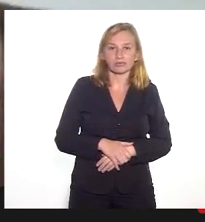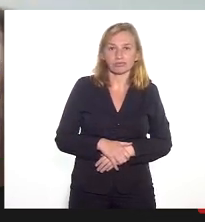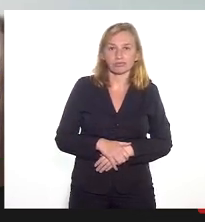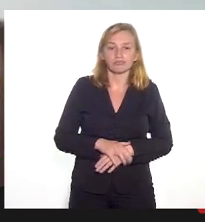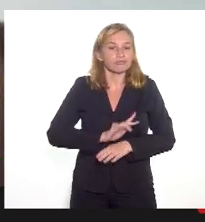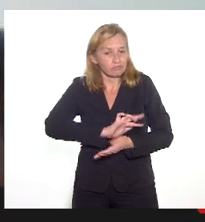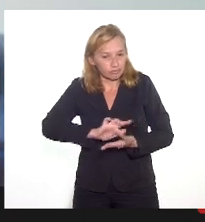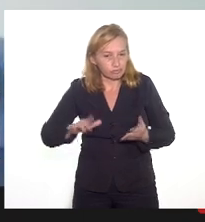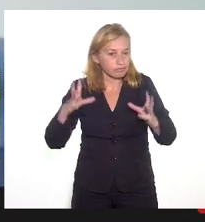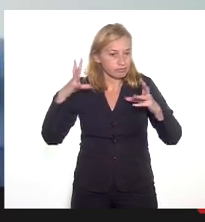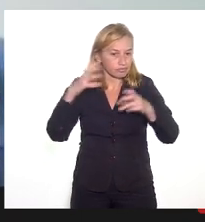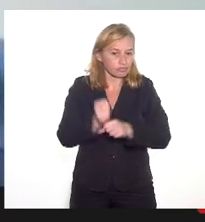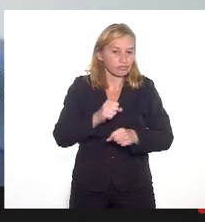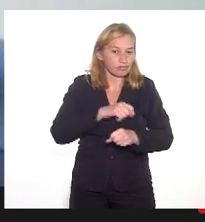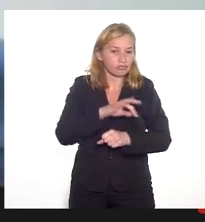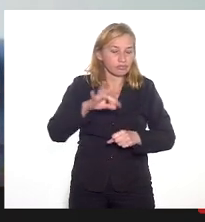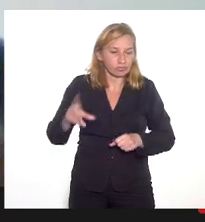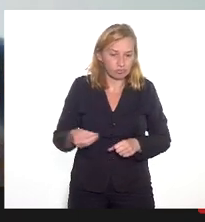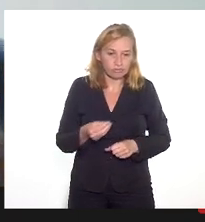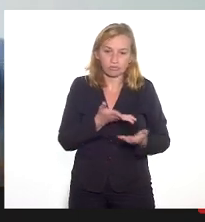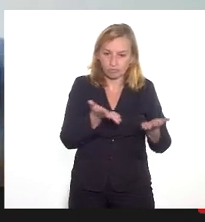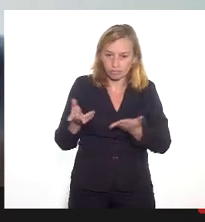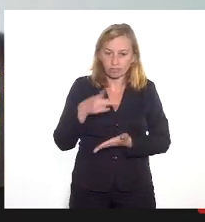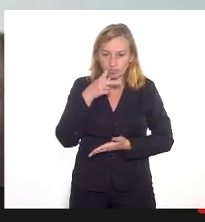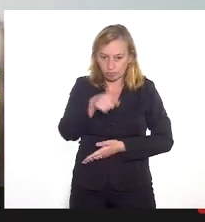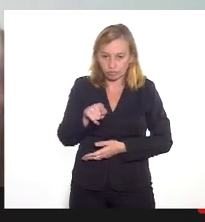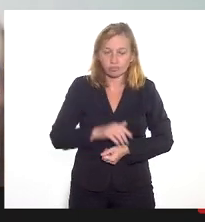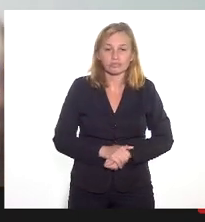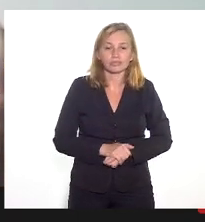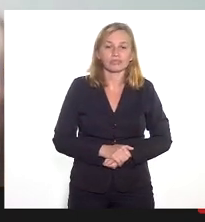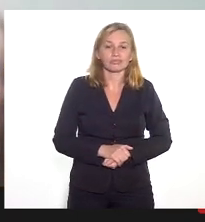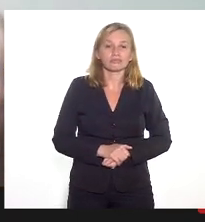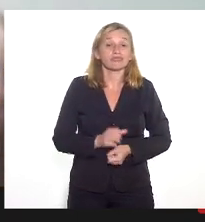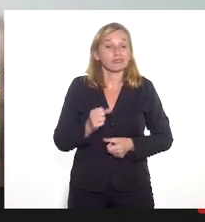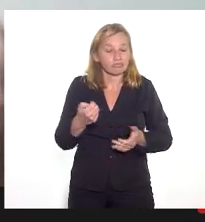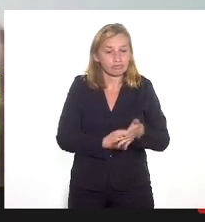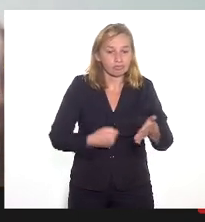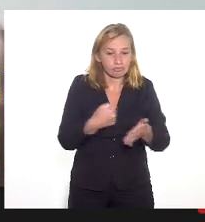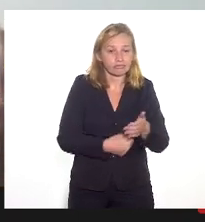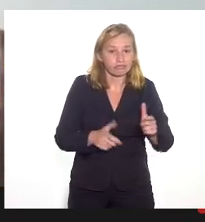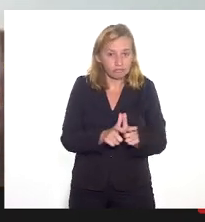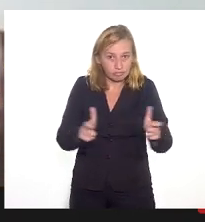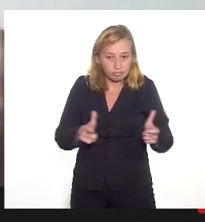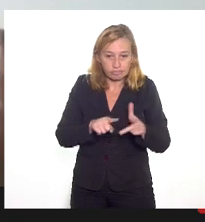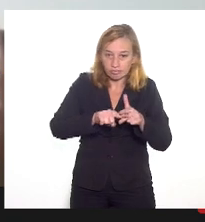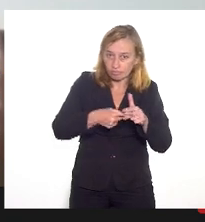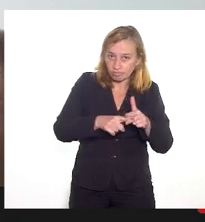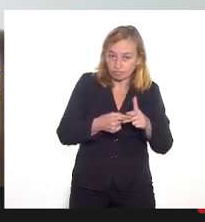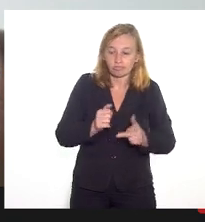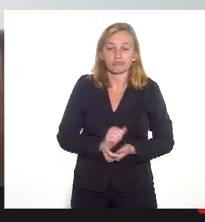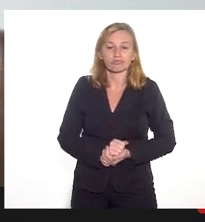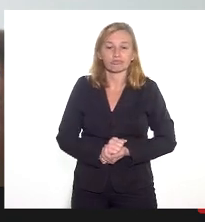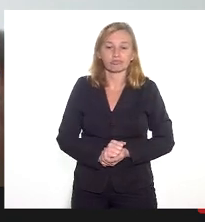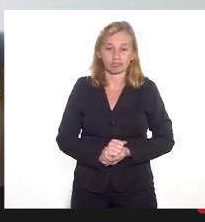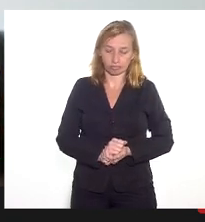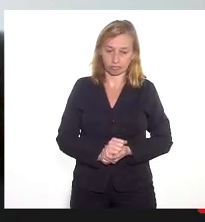várias, somando tudo com vocês colocaram aí. E tem a grande luta, né, de regulamentação dos